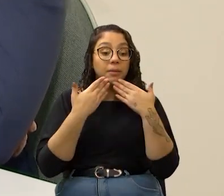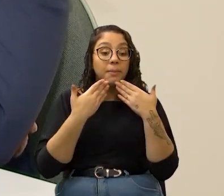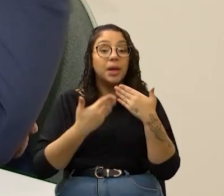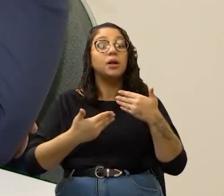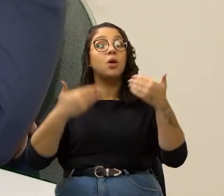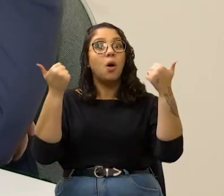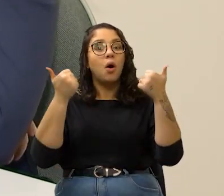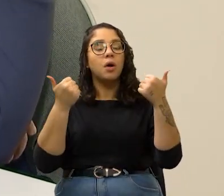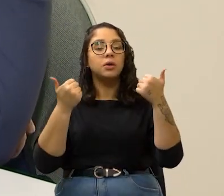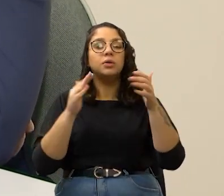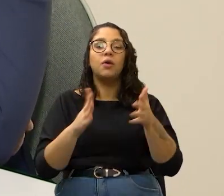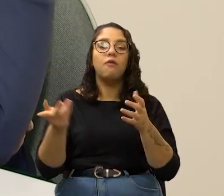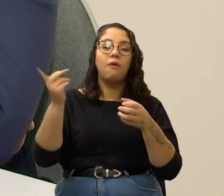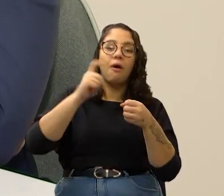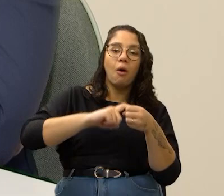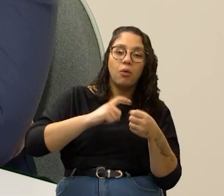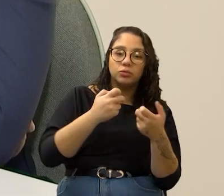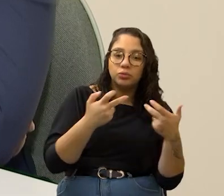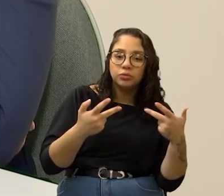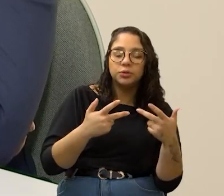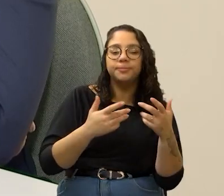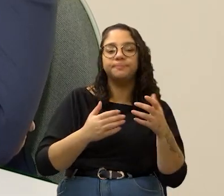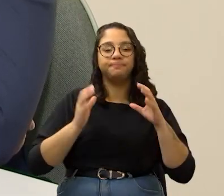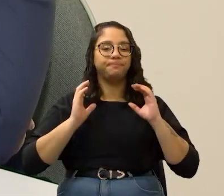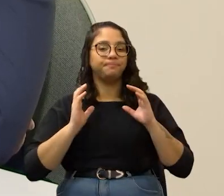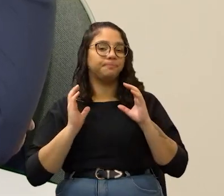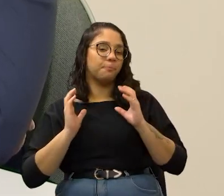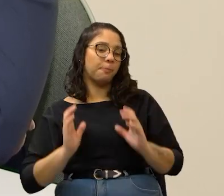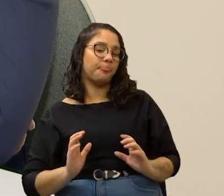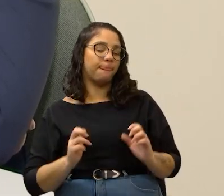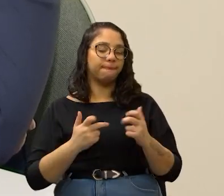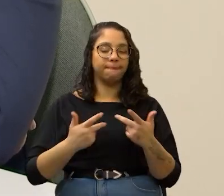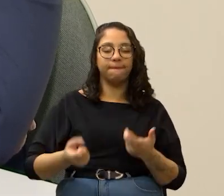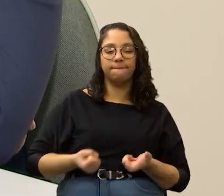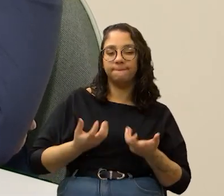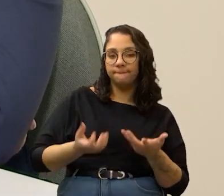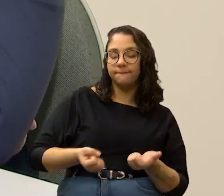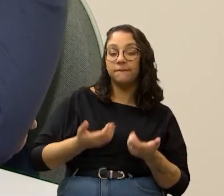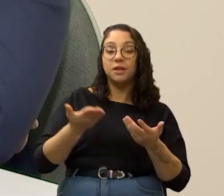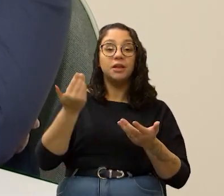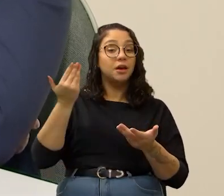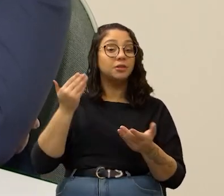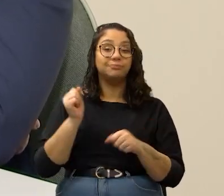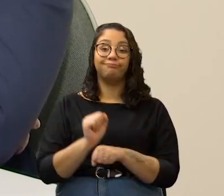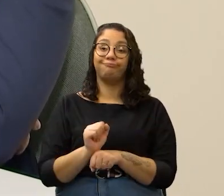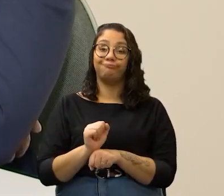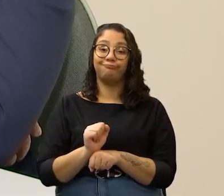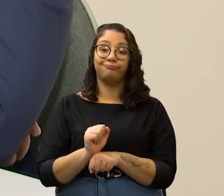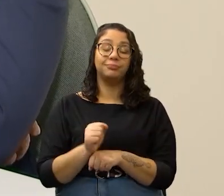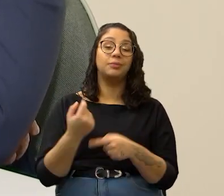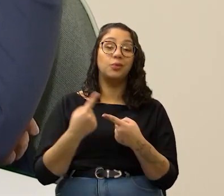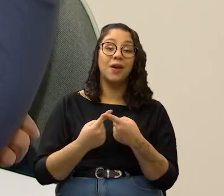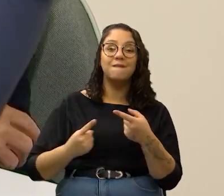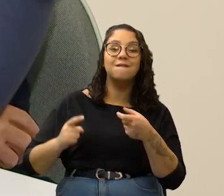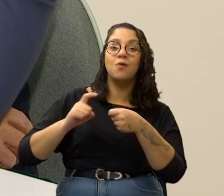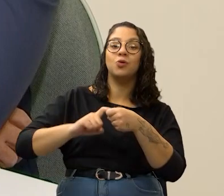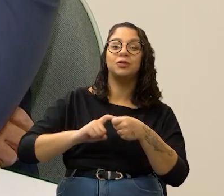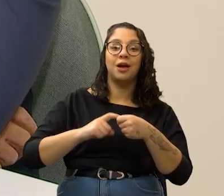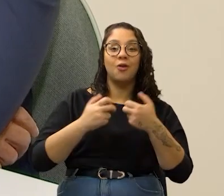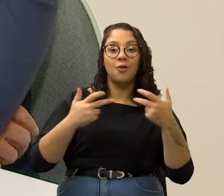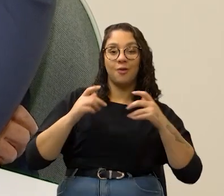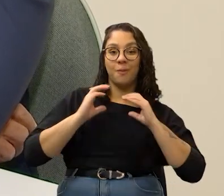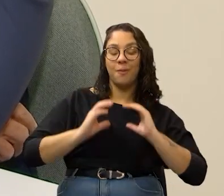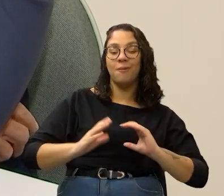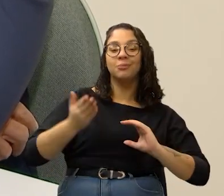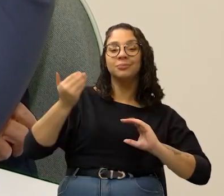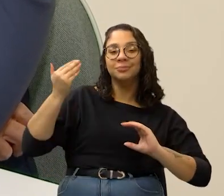deles voltando a exercer ou ter comportamentos que antes eles já não tinham, quer dizer, né, voltando a ter comportamentos